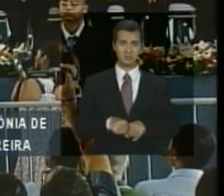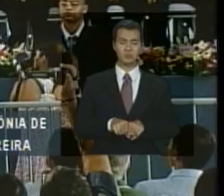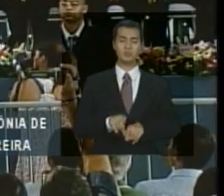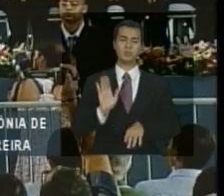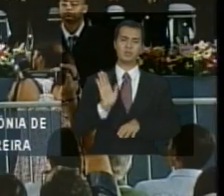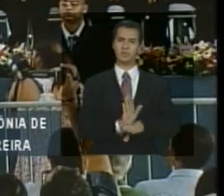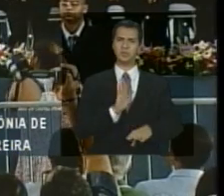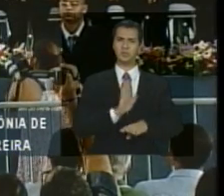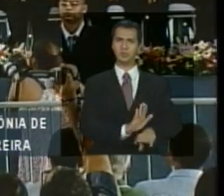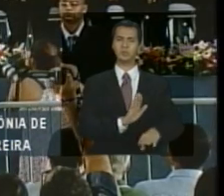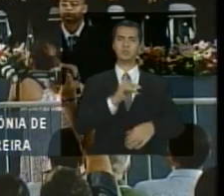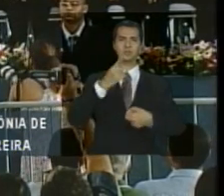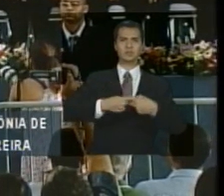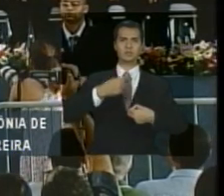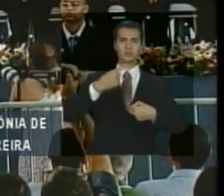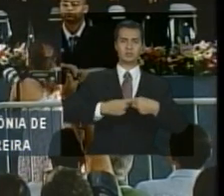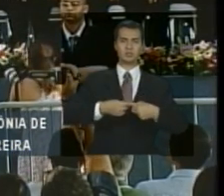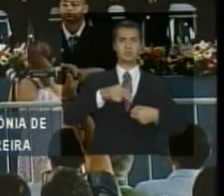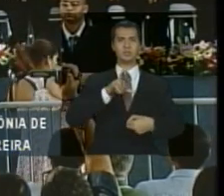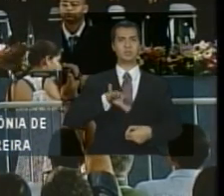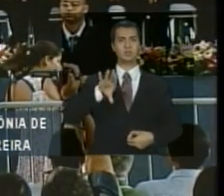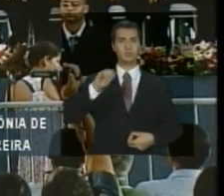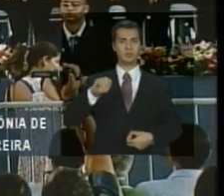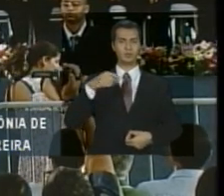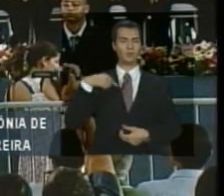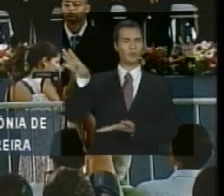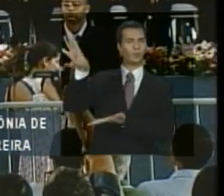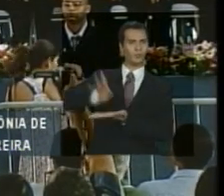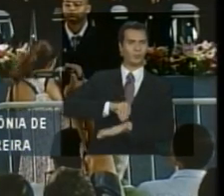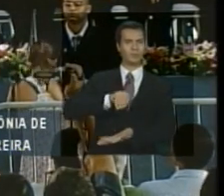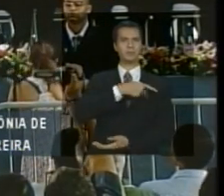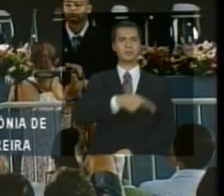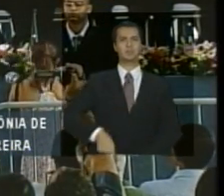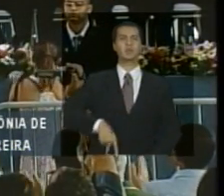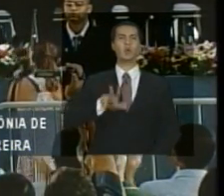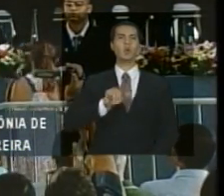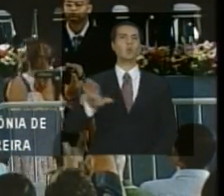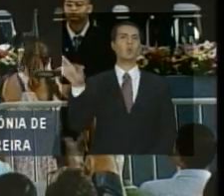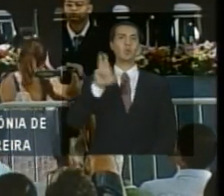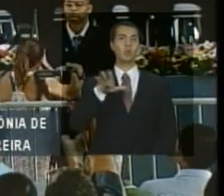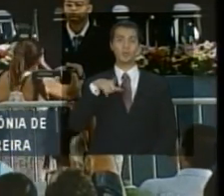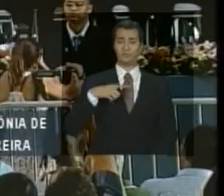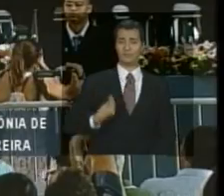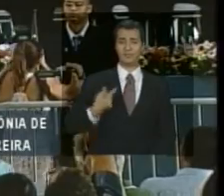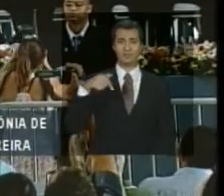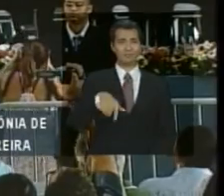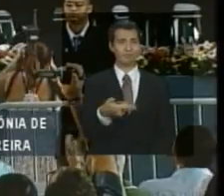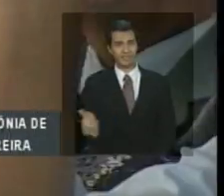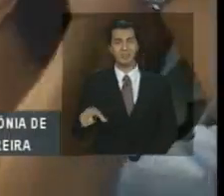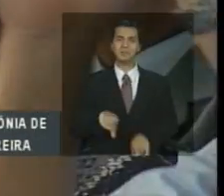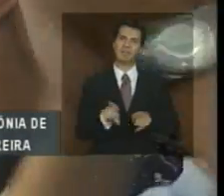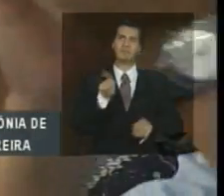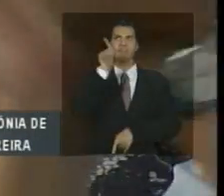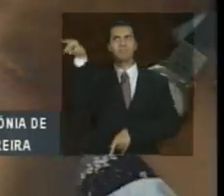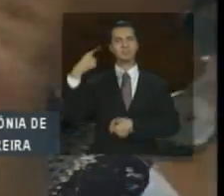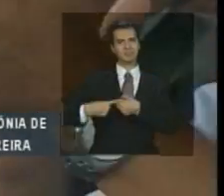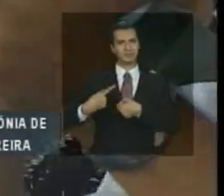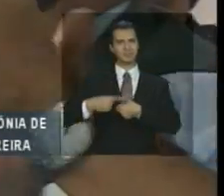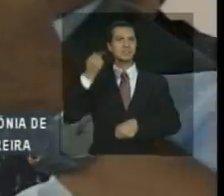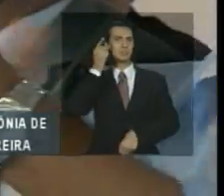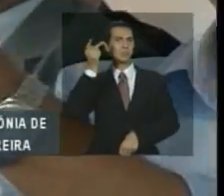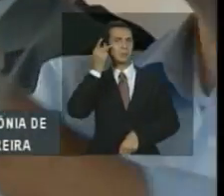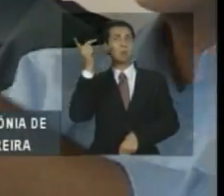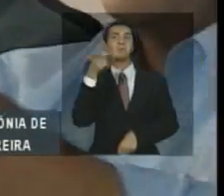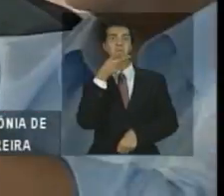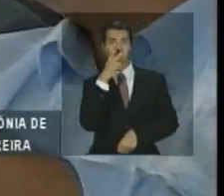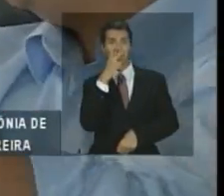algo nunca antes visto. Parafraseando o nosso Lula, salve de palmas para o Lula, que não está aqui, mas está ficando bom lá em São Paulo. Cabral sempre manda um